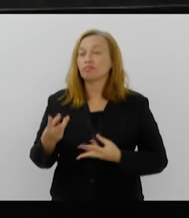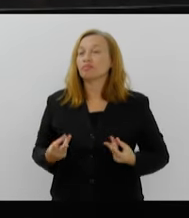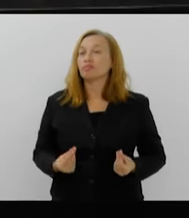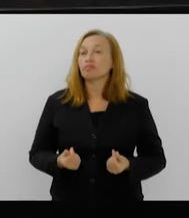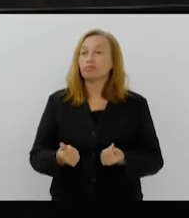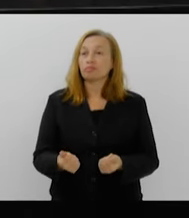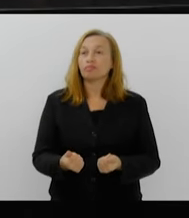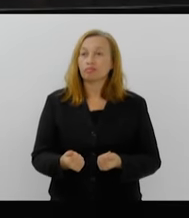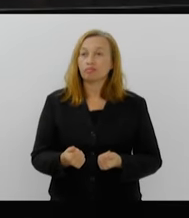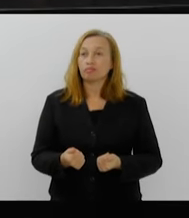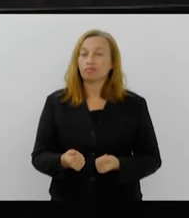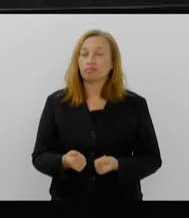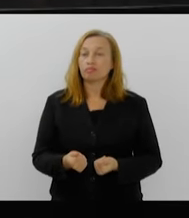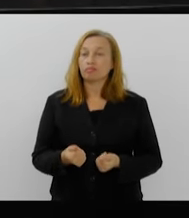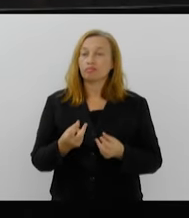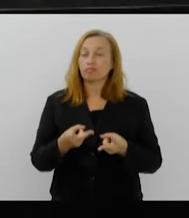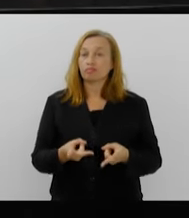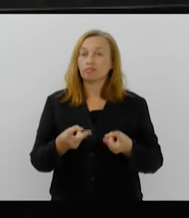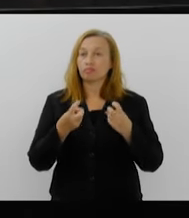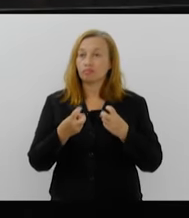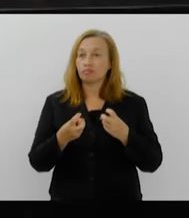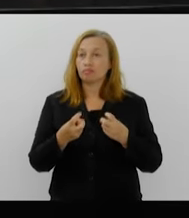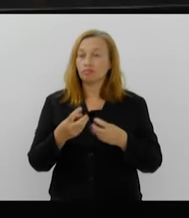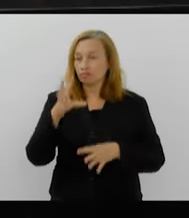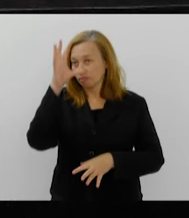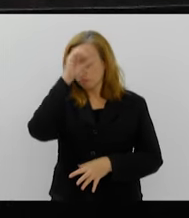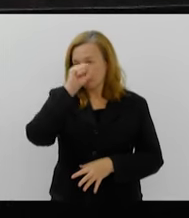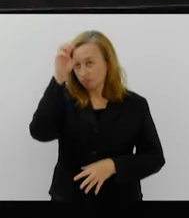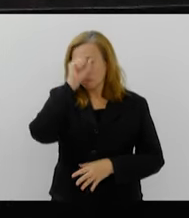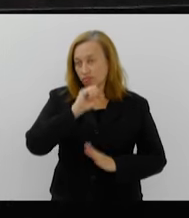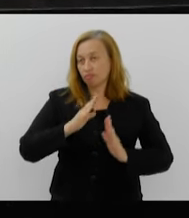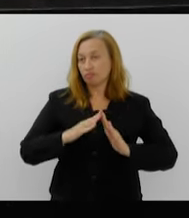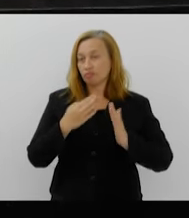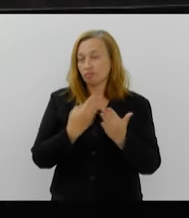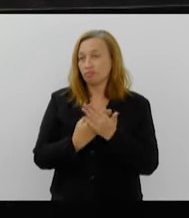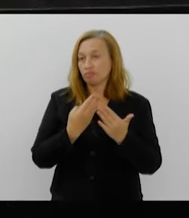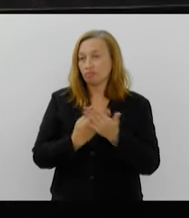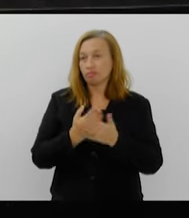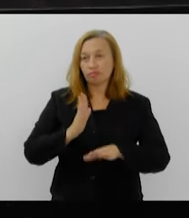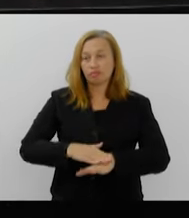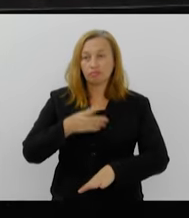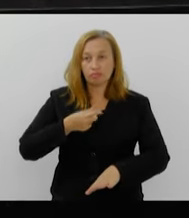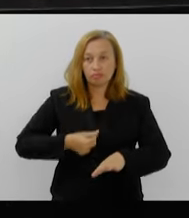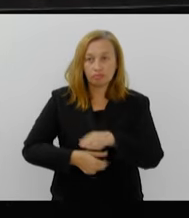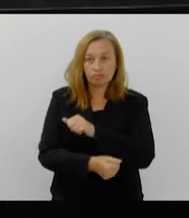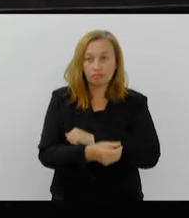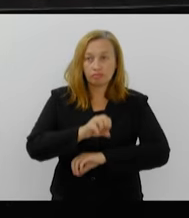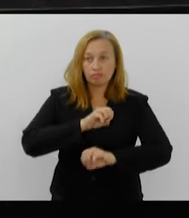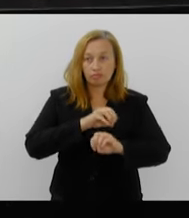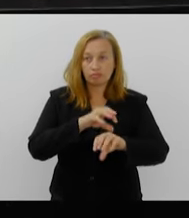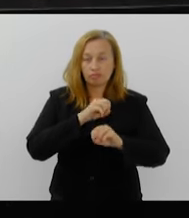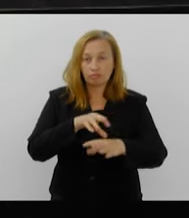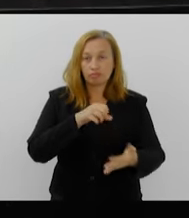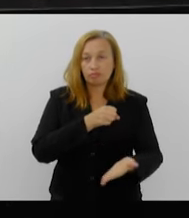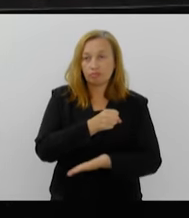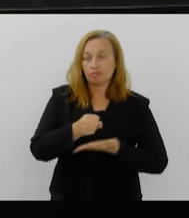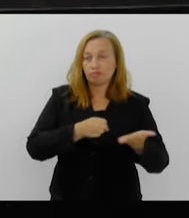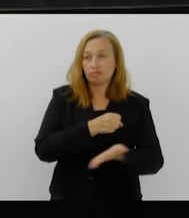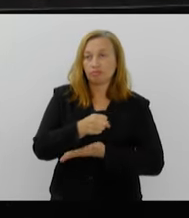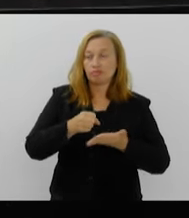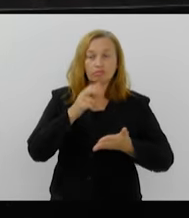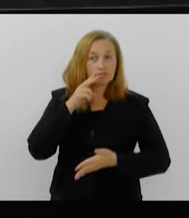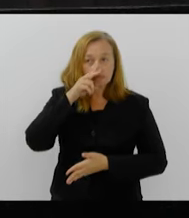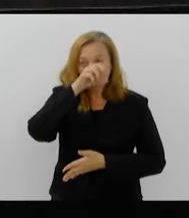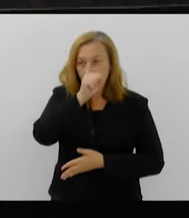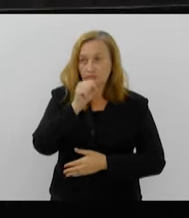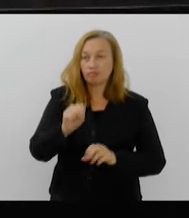sensível dos índices de verificação da aprendizagem escolar, portanto, mais investimento em educação básica, fortalecimento